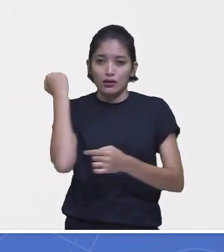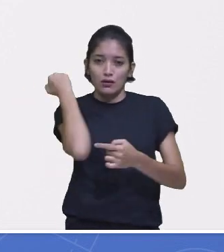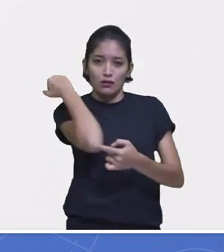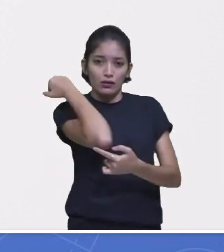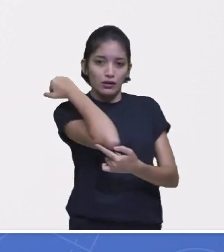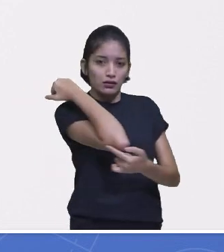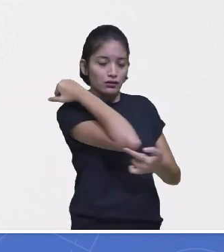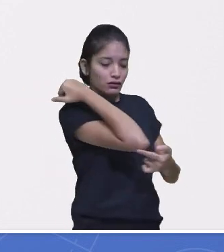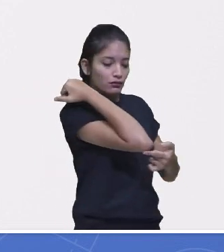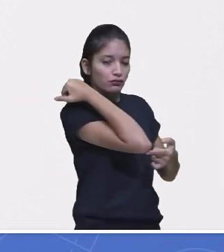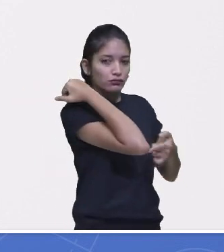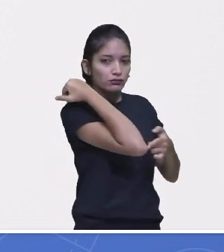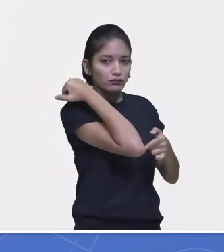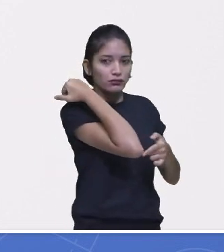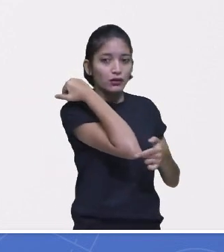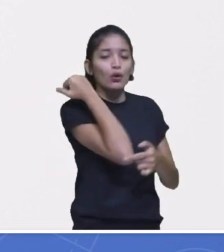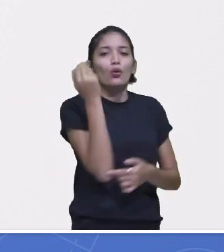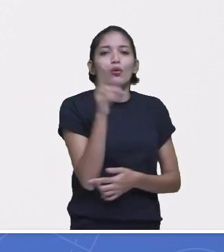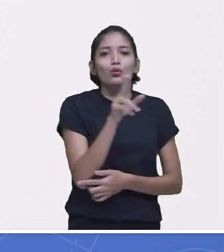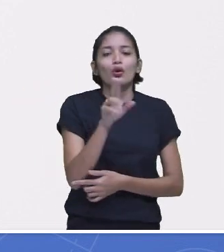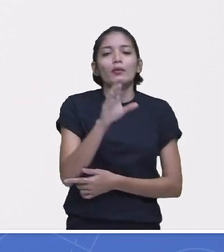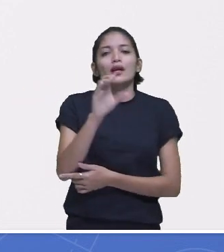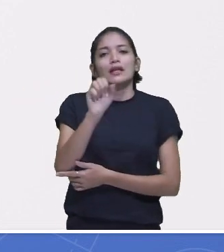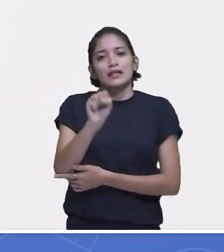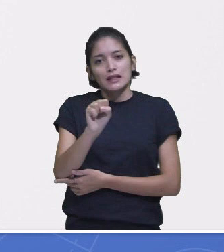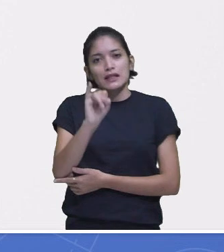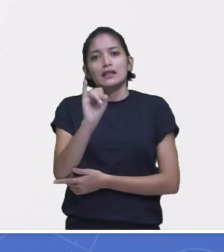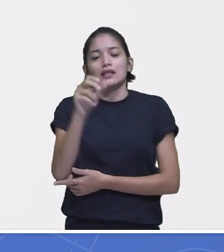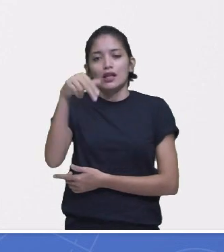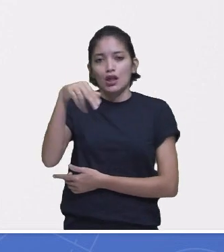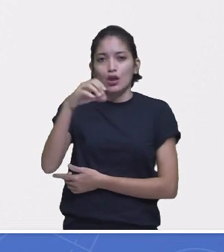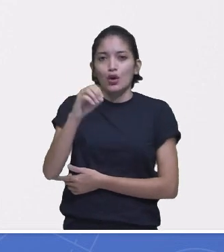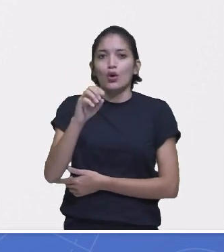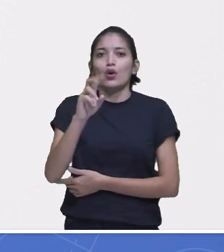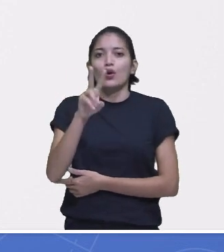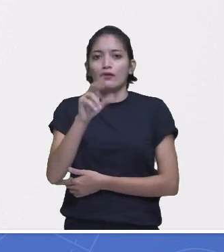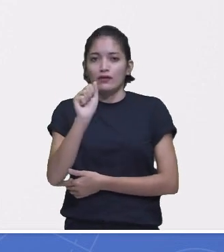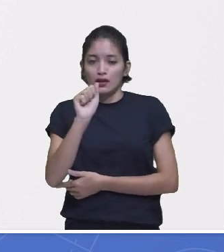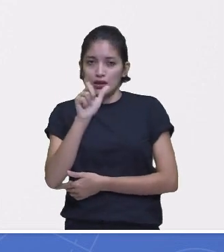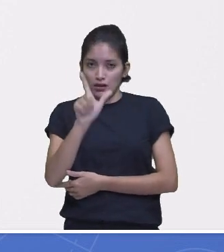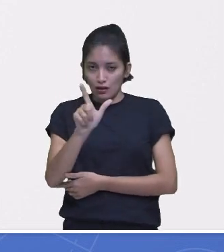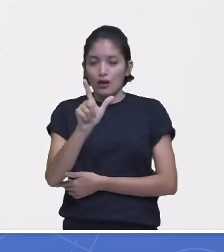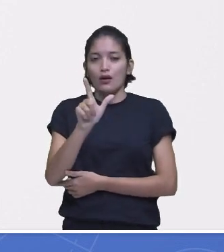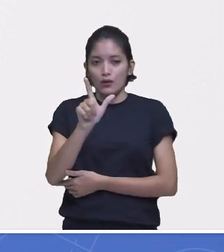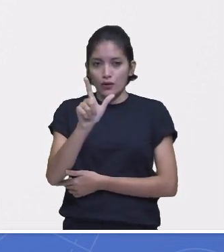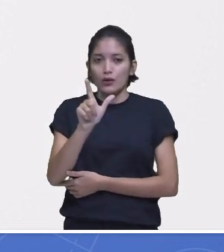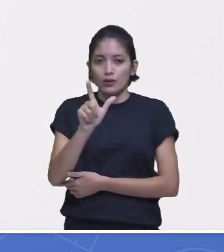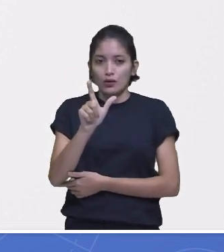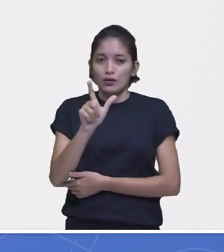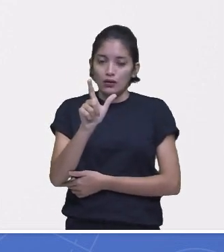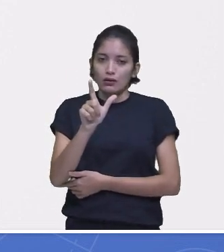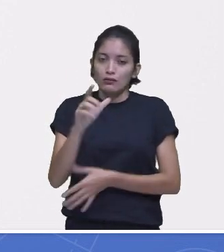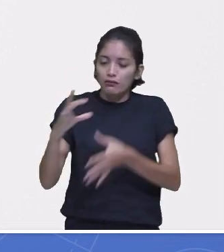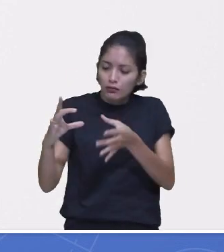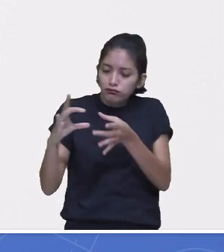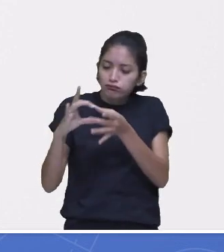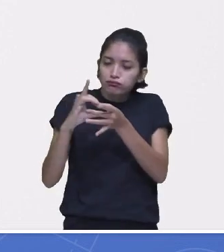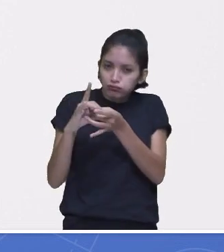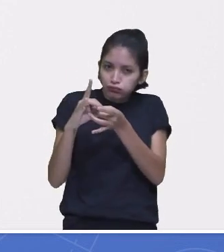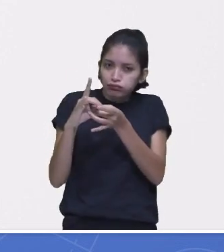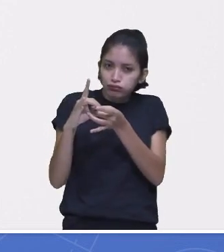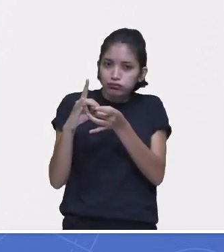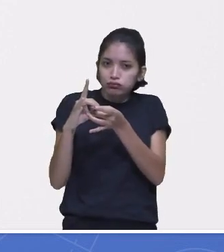articulação sinovial. Toda articulação sinovial tem uma cavidade aqui onde fica encaixado uma ponta